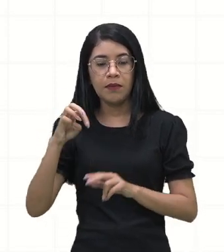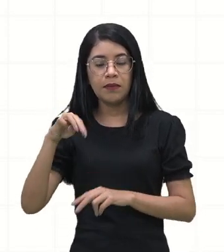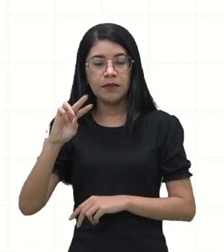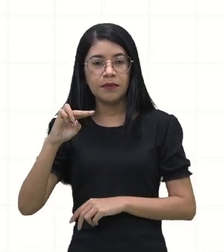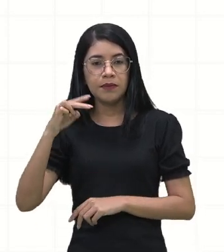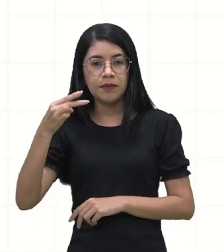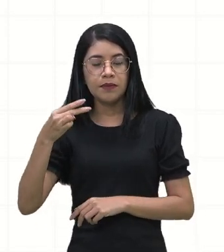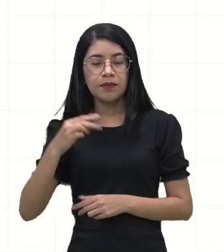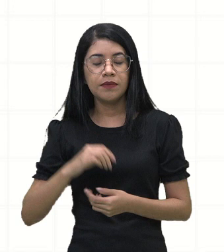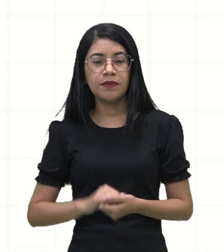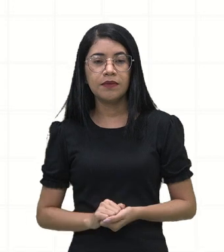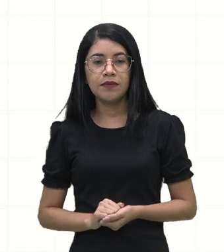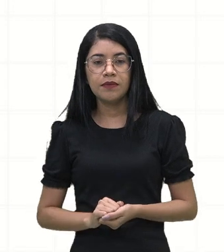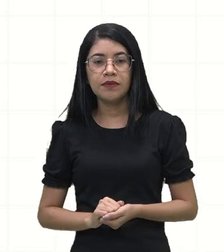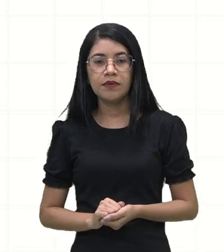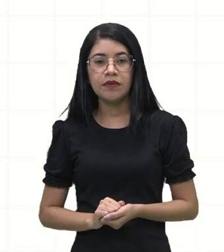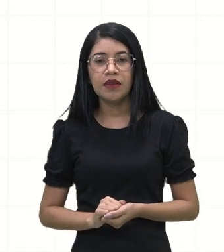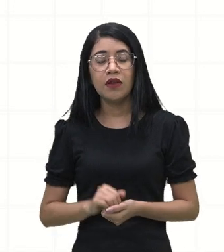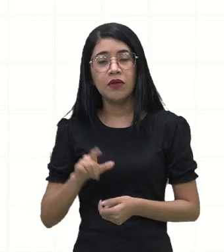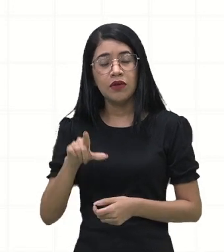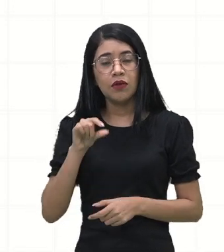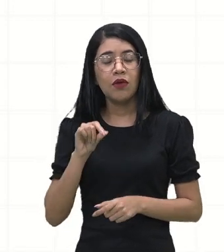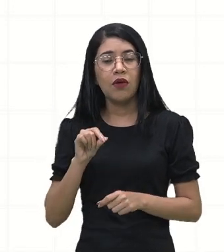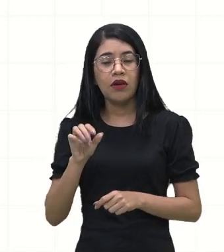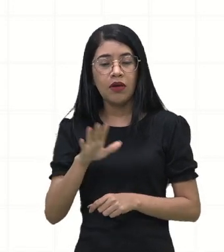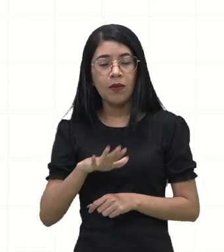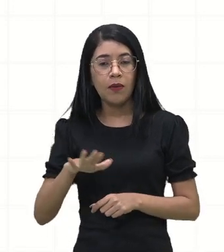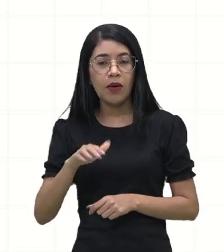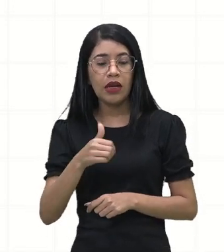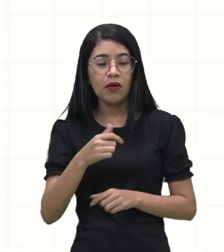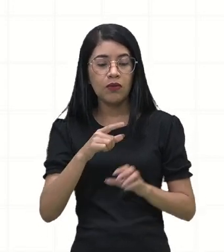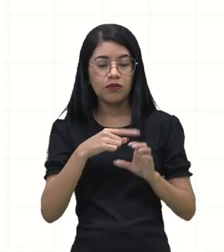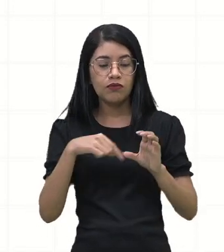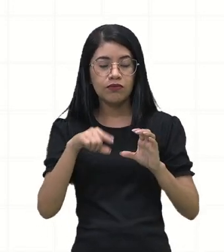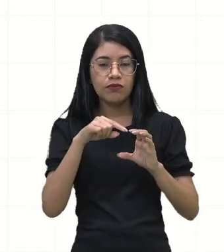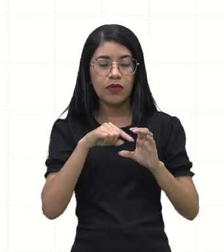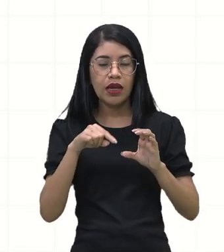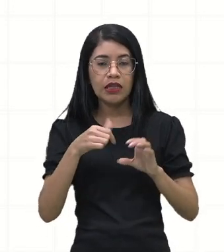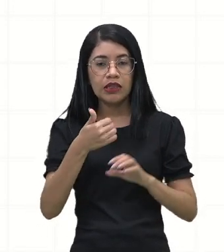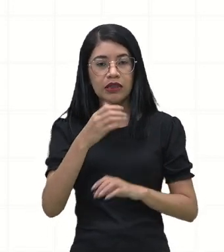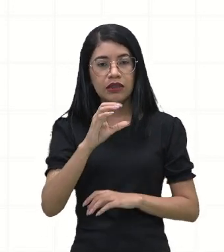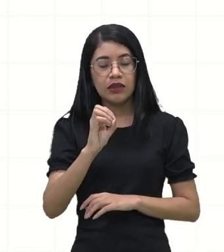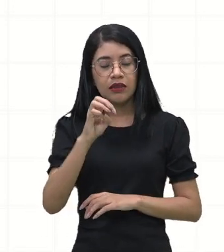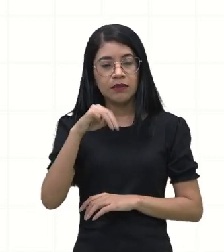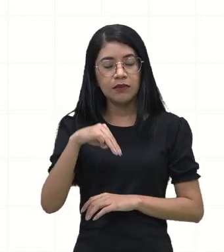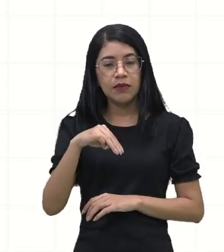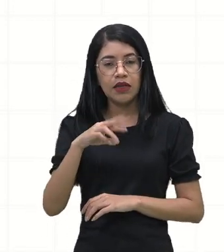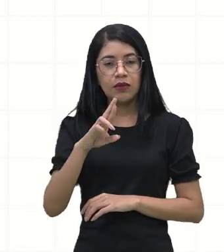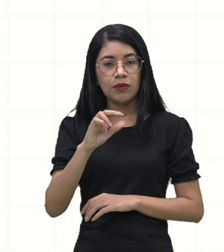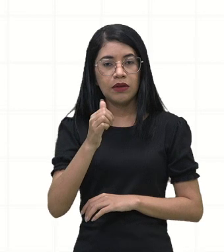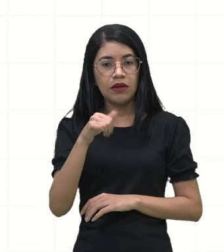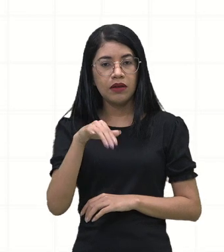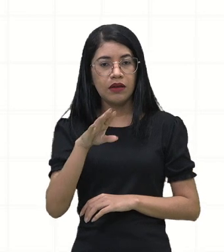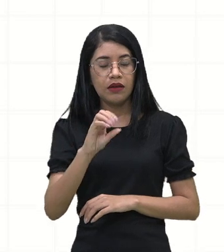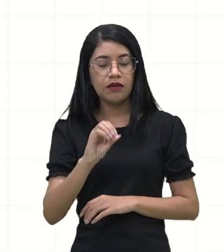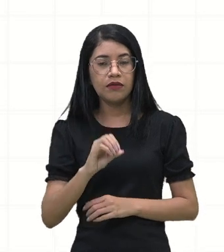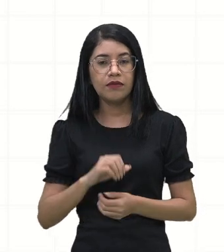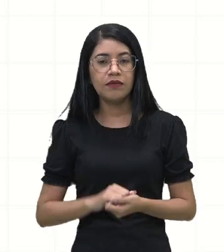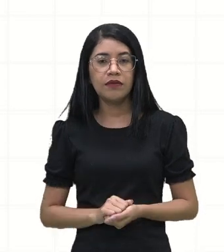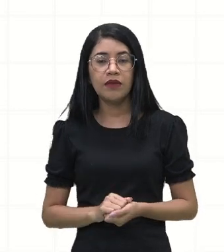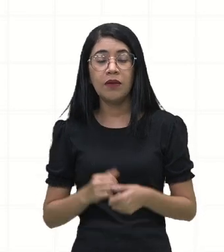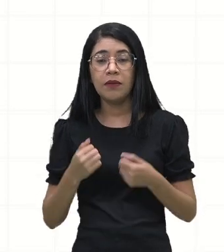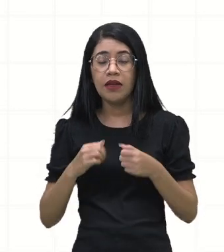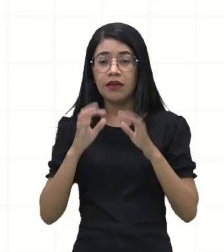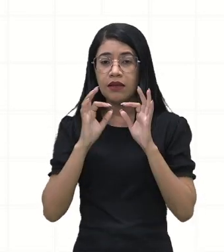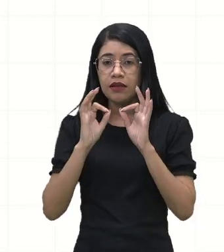Então, escolheria o canteiro com raio de 10 metros, tá? Então, tem que tomar cuidado, porque aqui o metro de 18